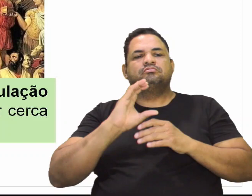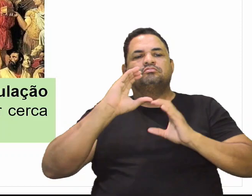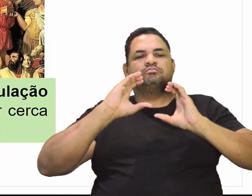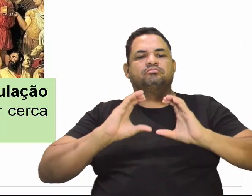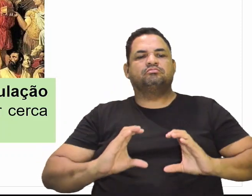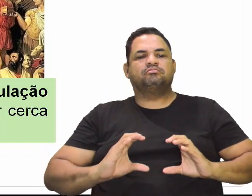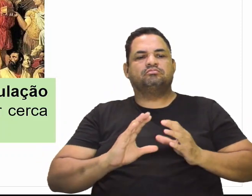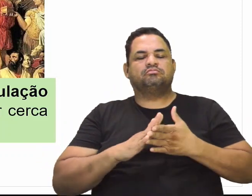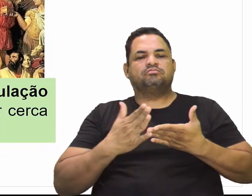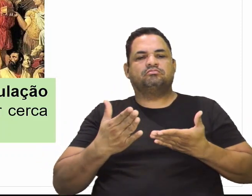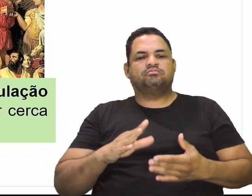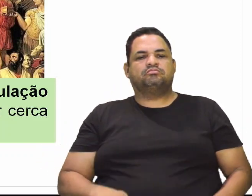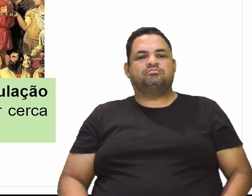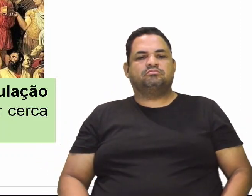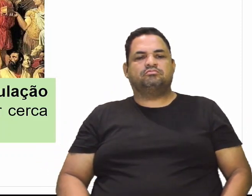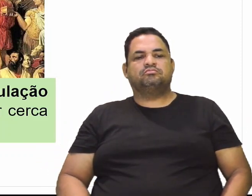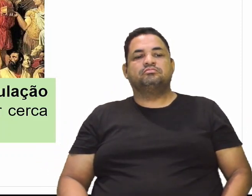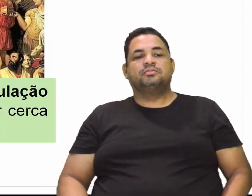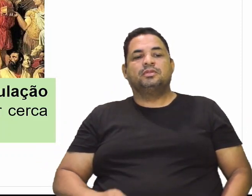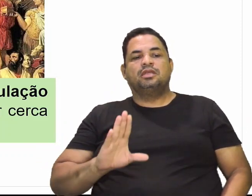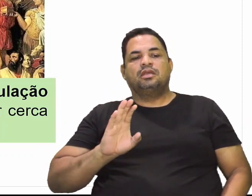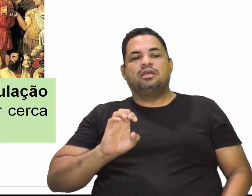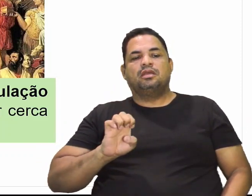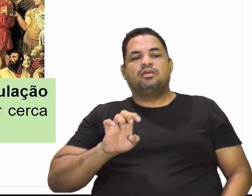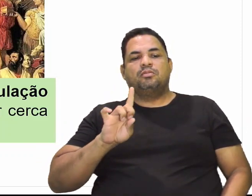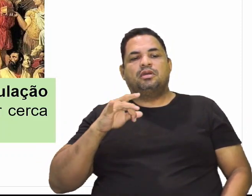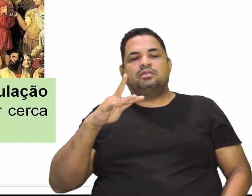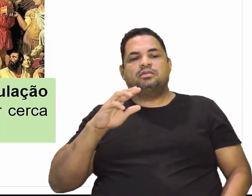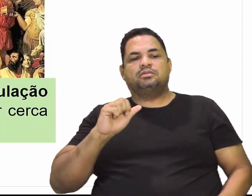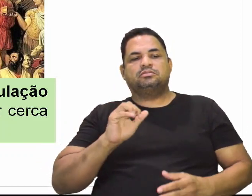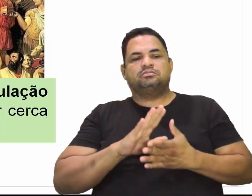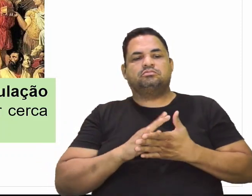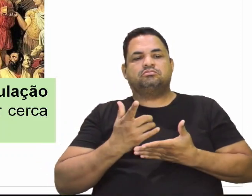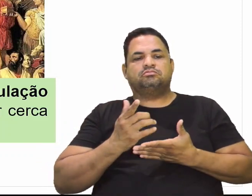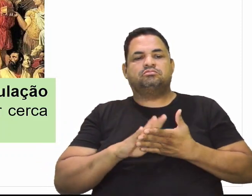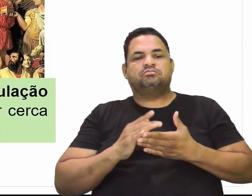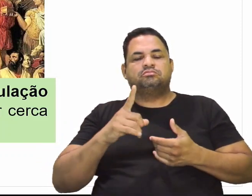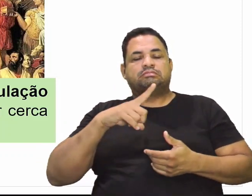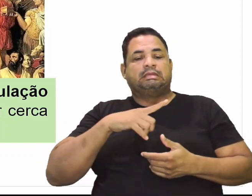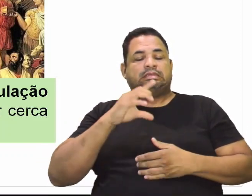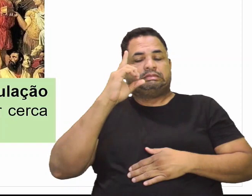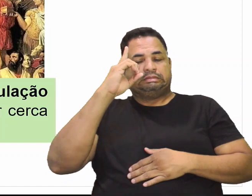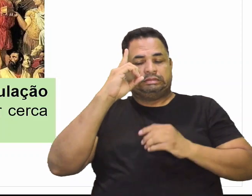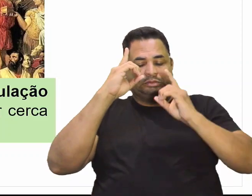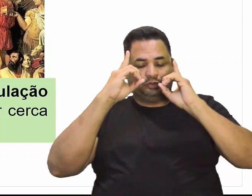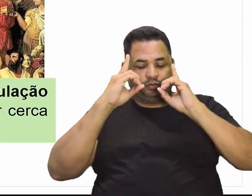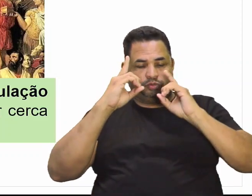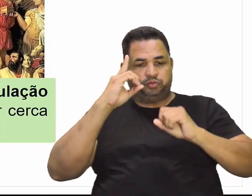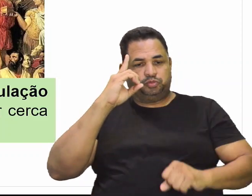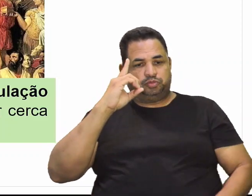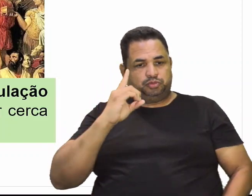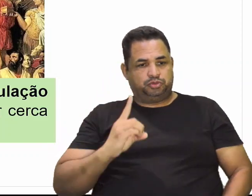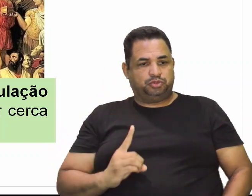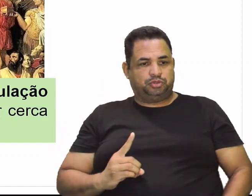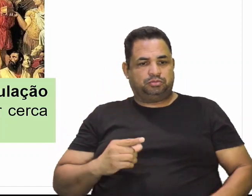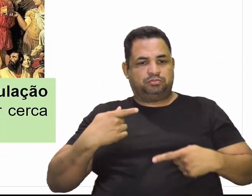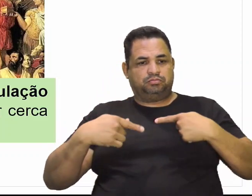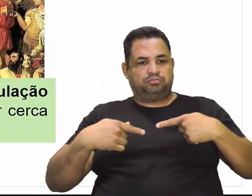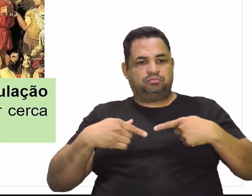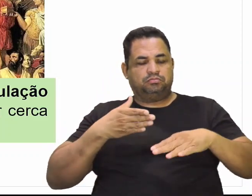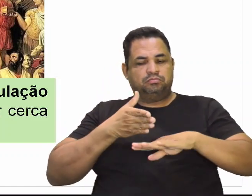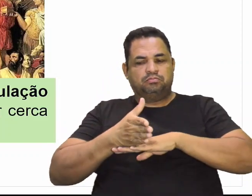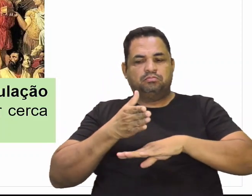Cidadãos, os eupátridas, somente eles possuíam direitos políticos. Para quê?